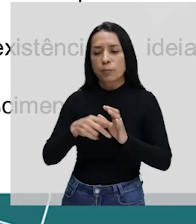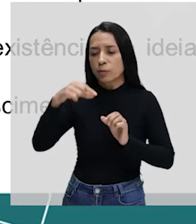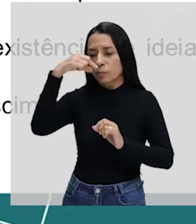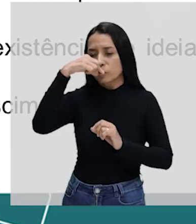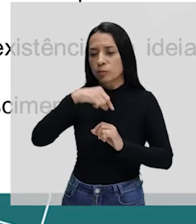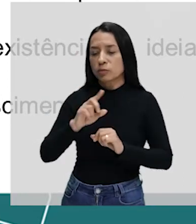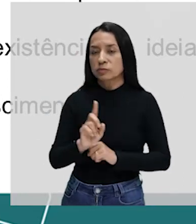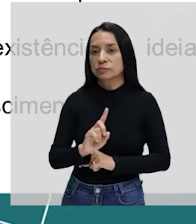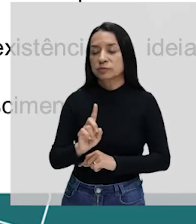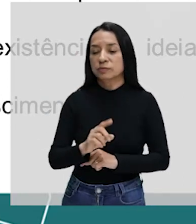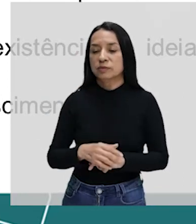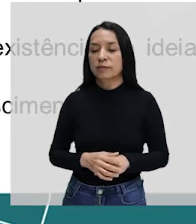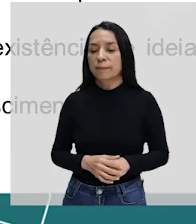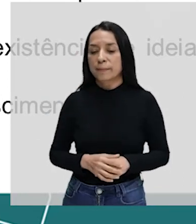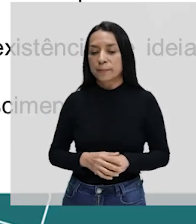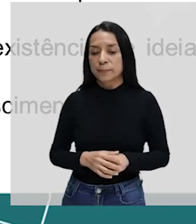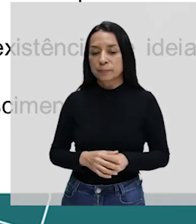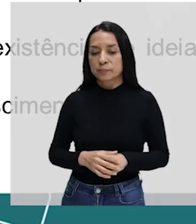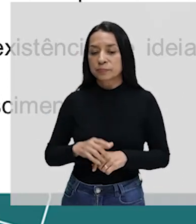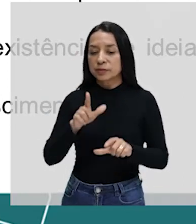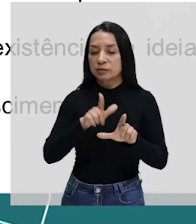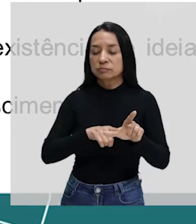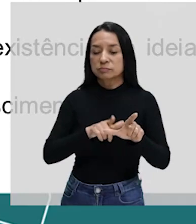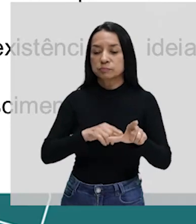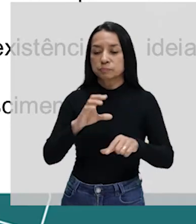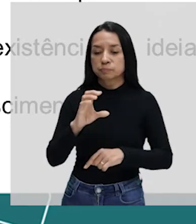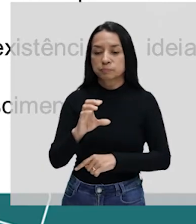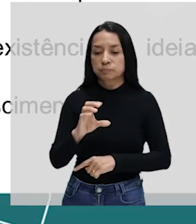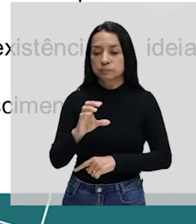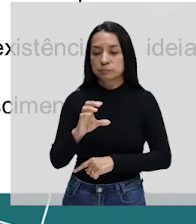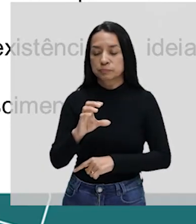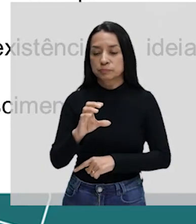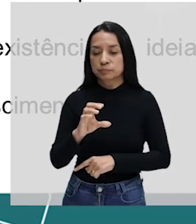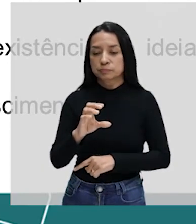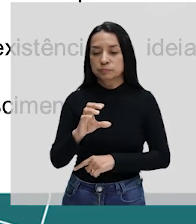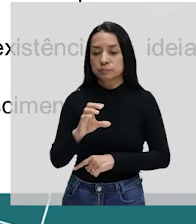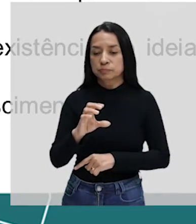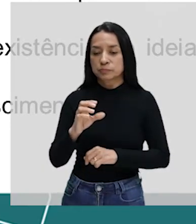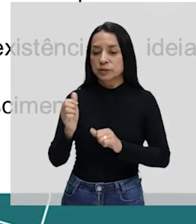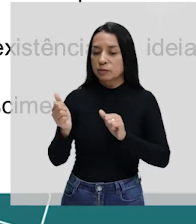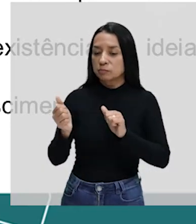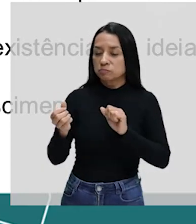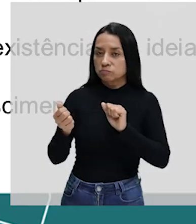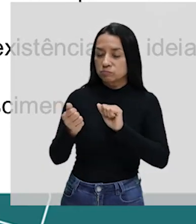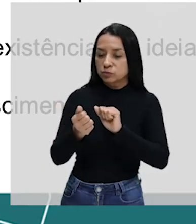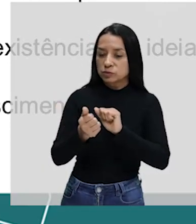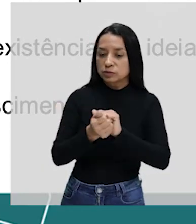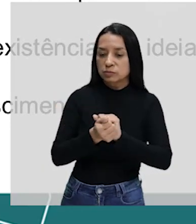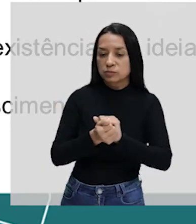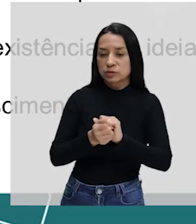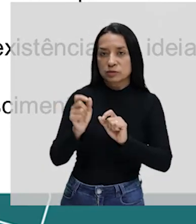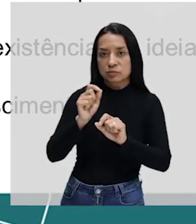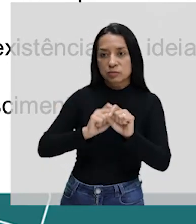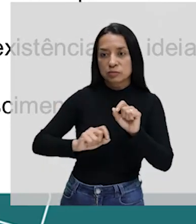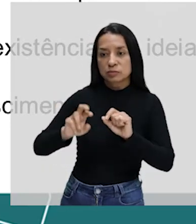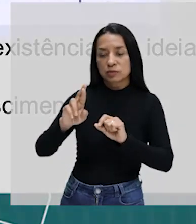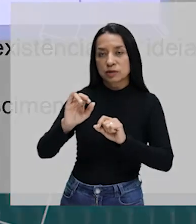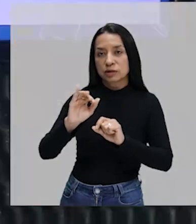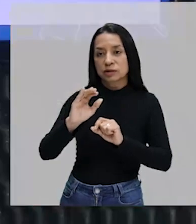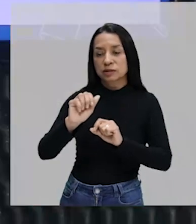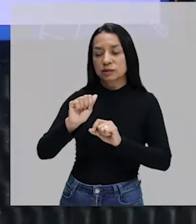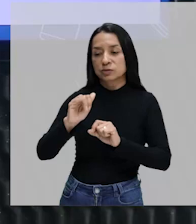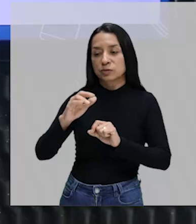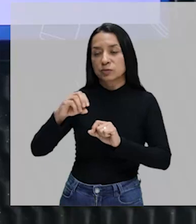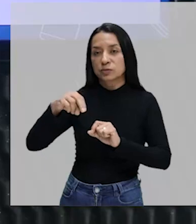Letra C. Aproxima-se do modelo científico cartesiano. Ele não se aproxima do racionalismo. Ele